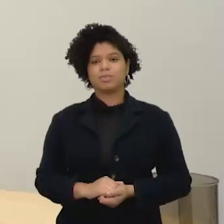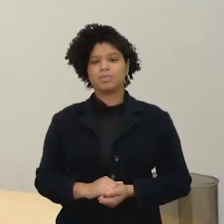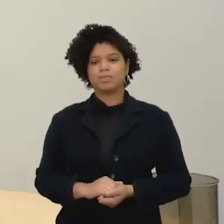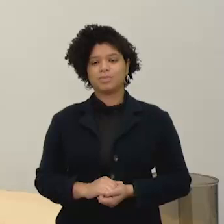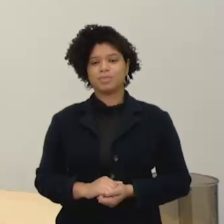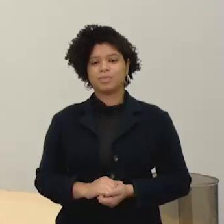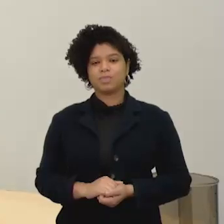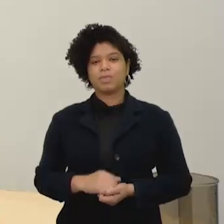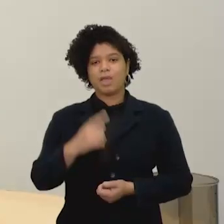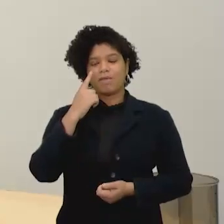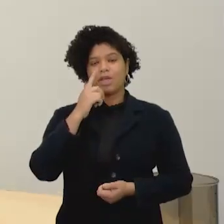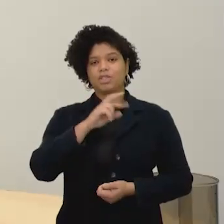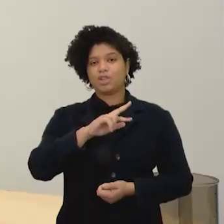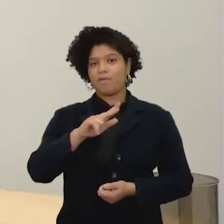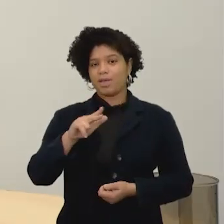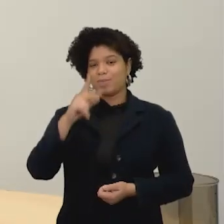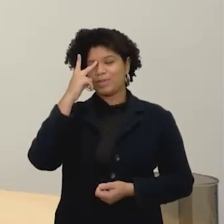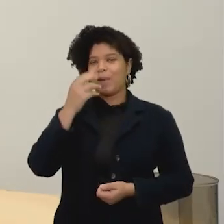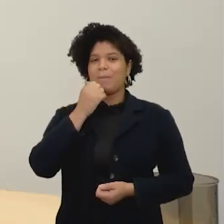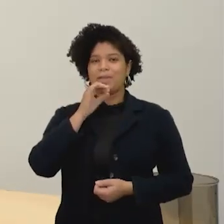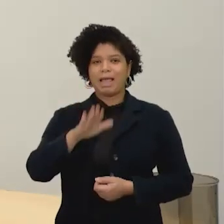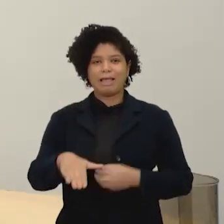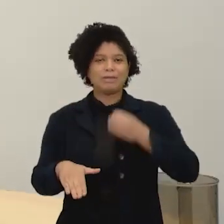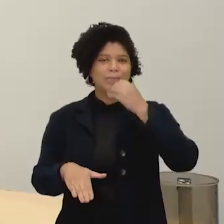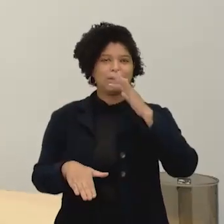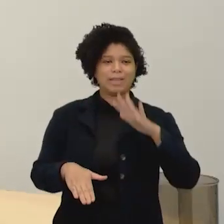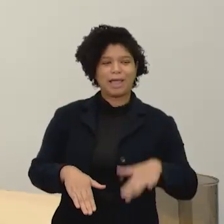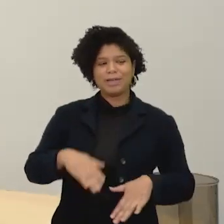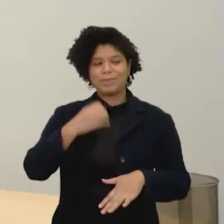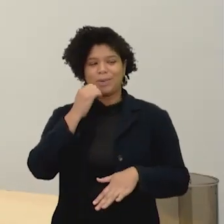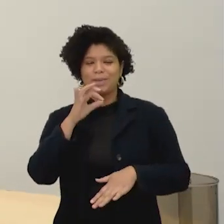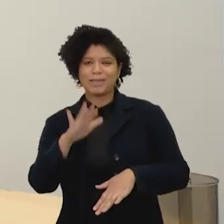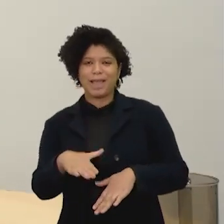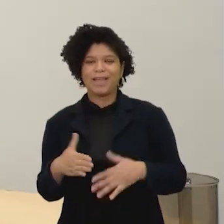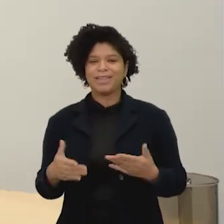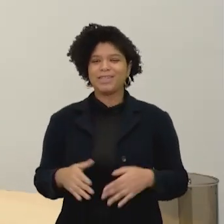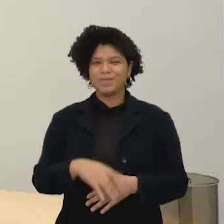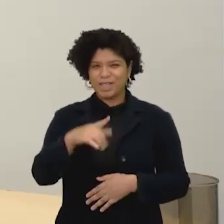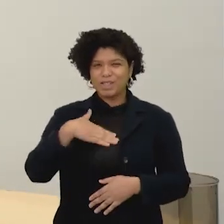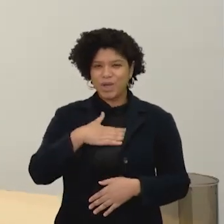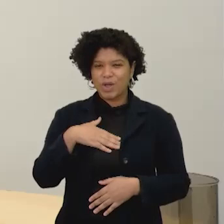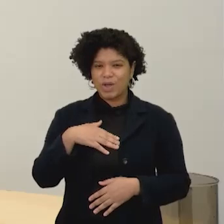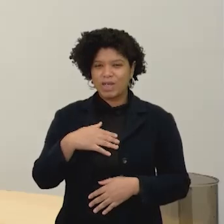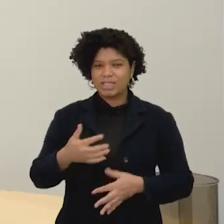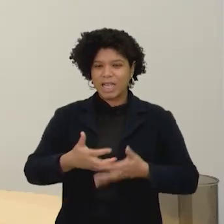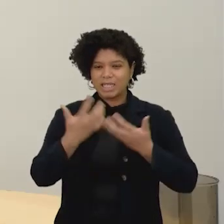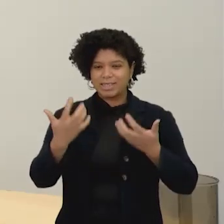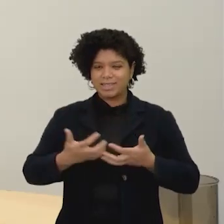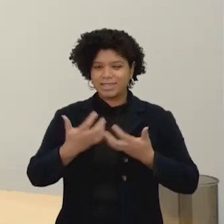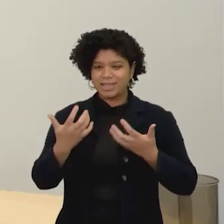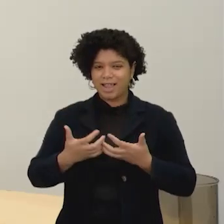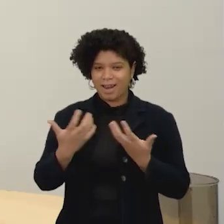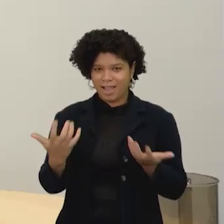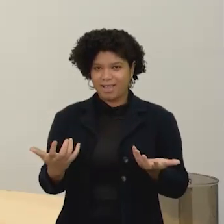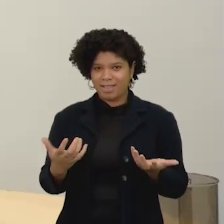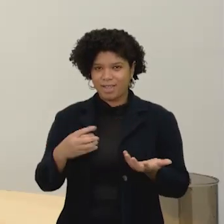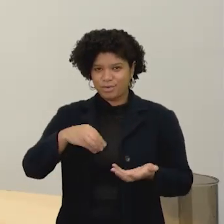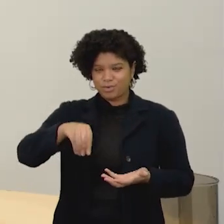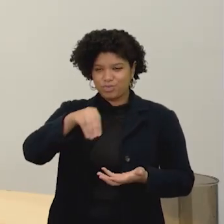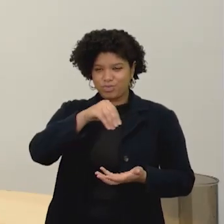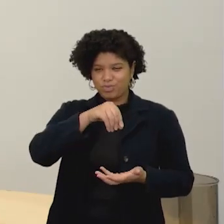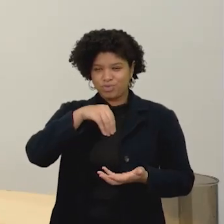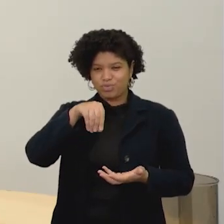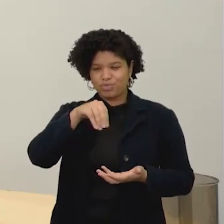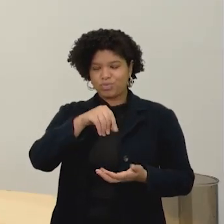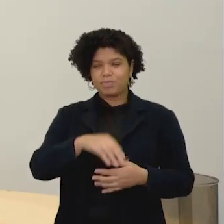Olha, recebemos muitas boas tardes, Será os que o pessoal gosta de professores, temperar né? salada? Mas de salada, vamos lá. Temperadinha. A